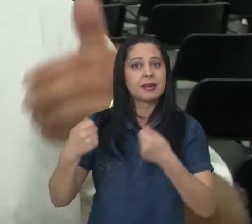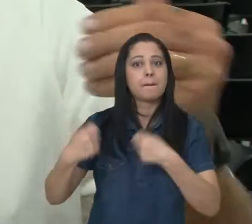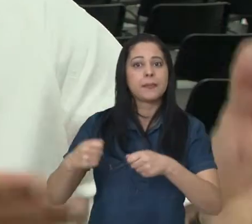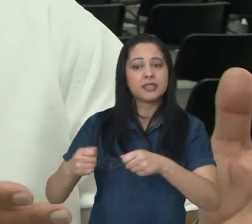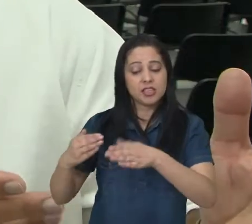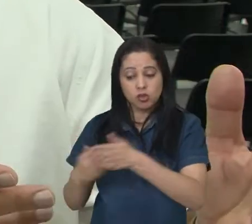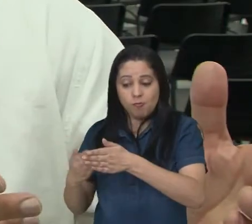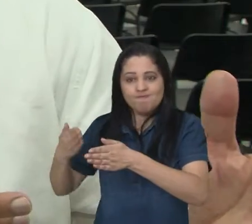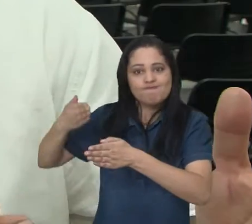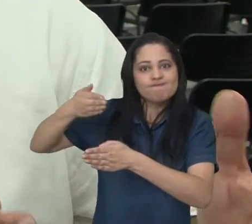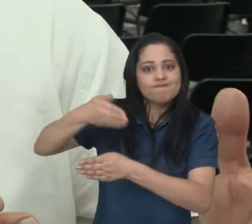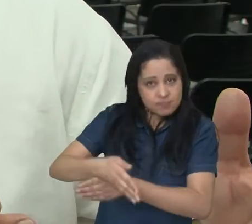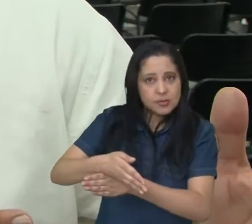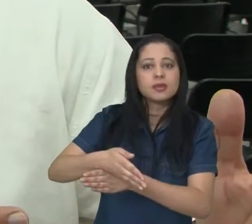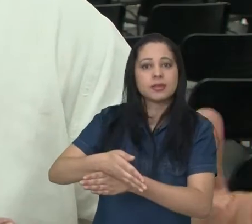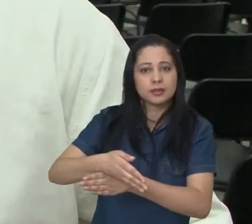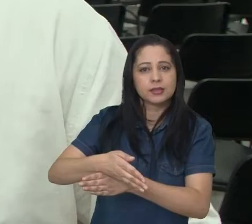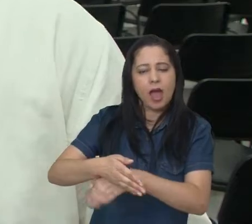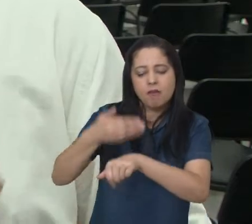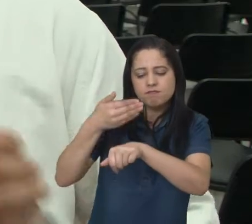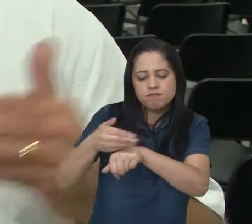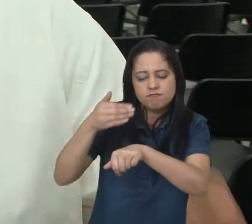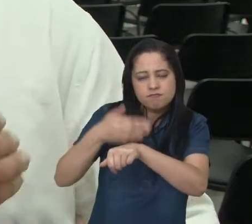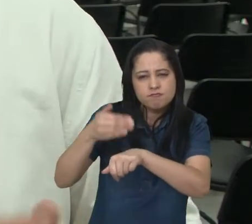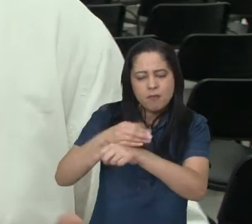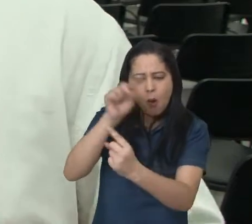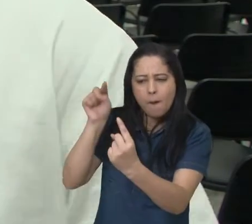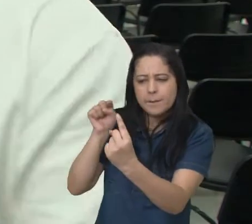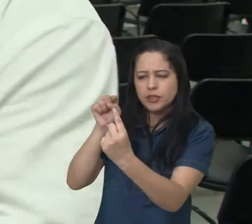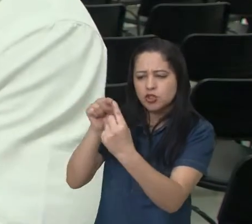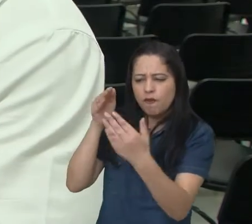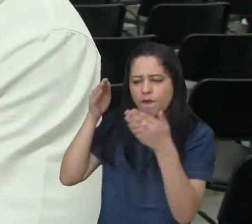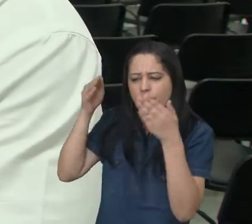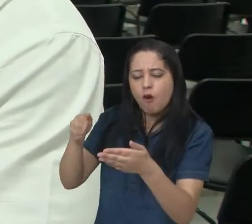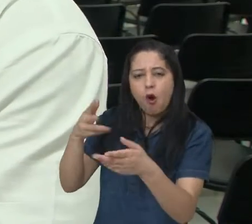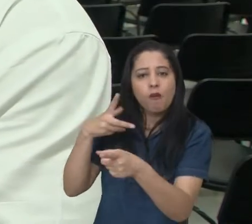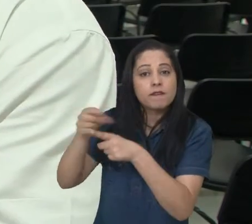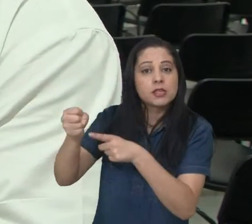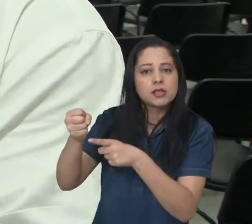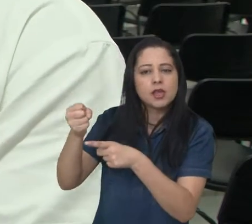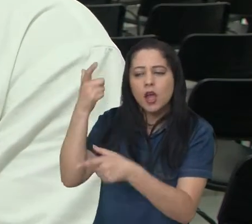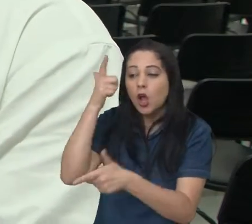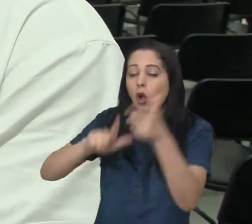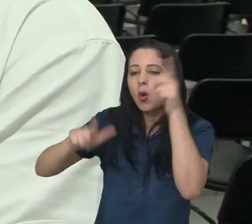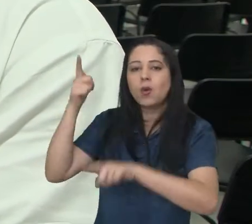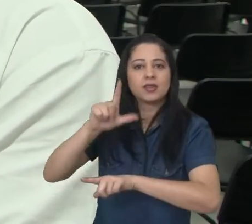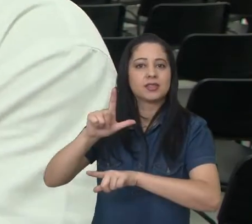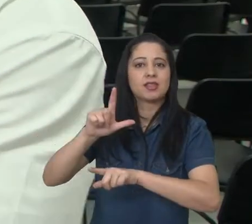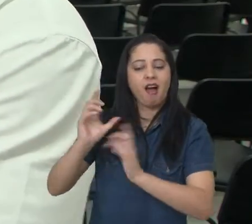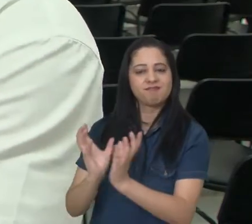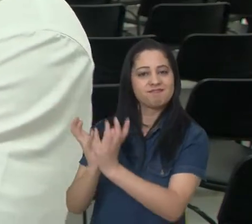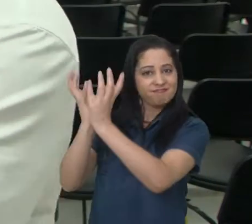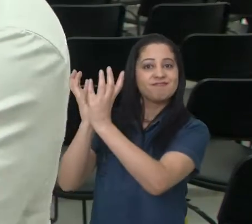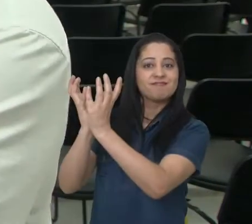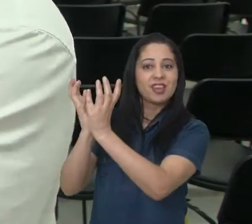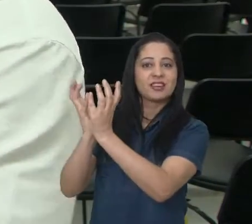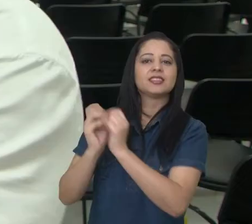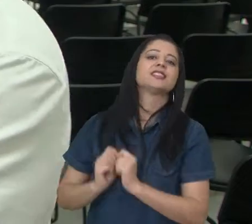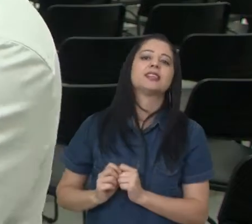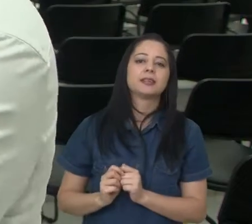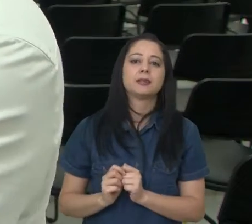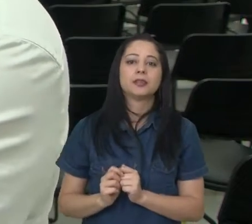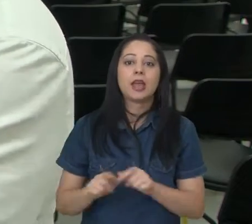se superar por várias vezes e manter o treinamento para chegar nesse momento agora e poder trabalhar para ser